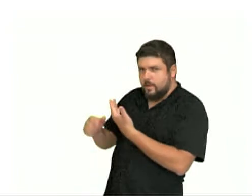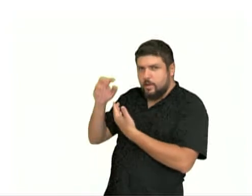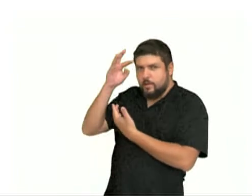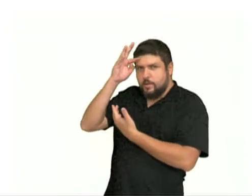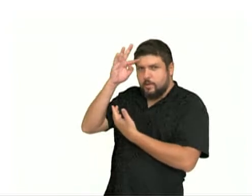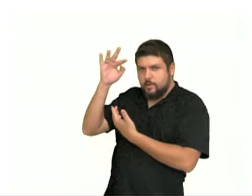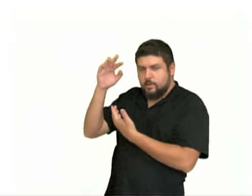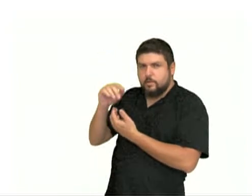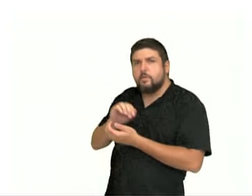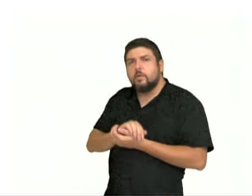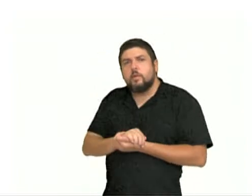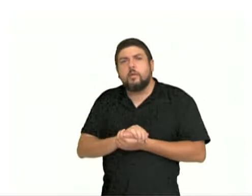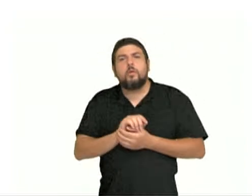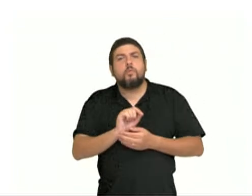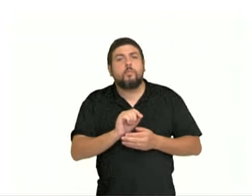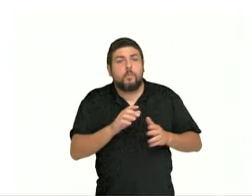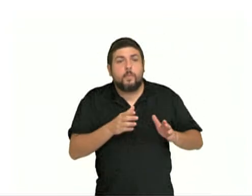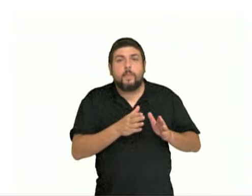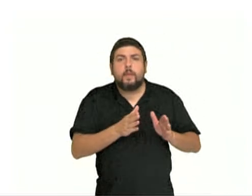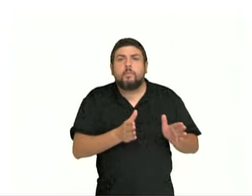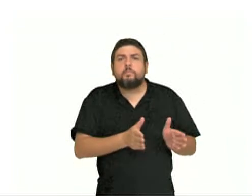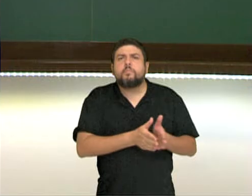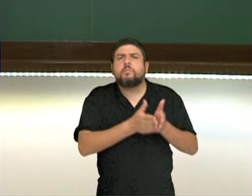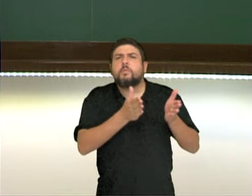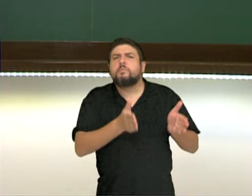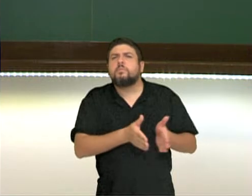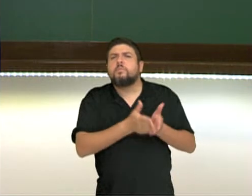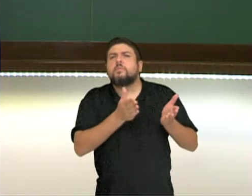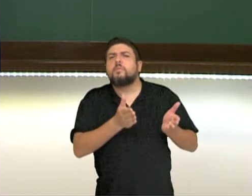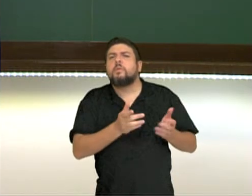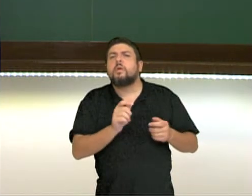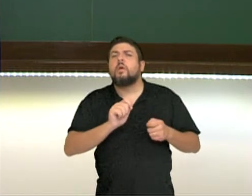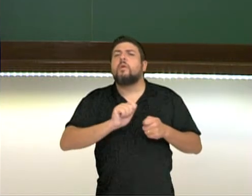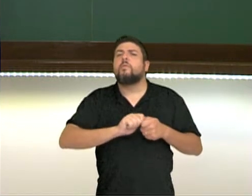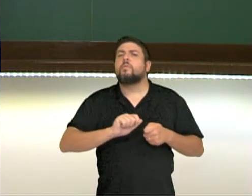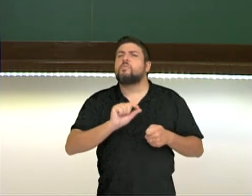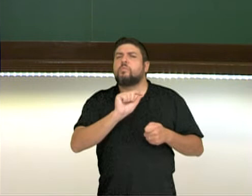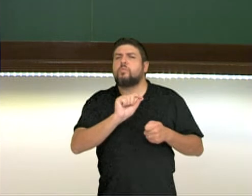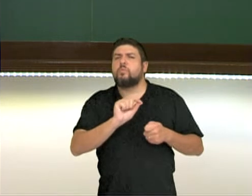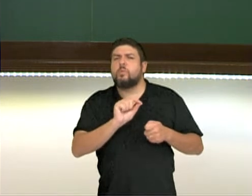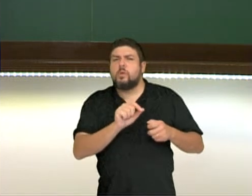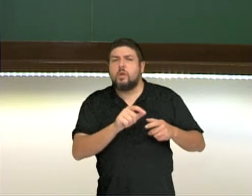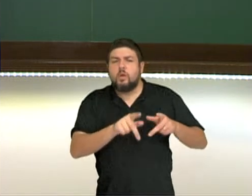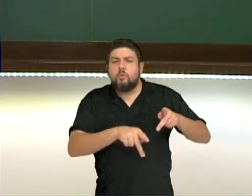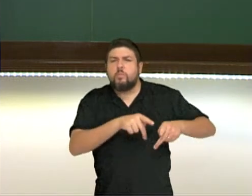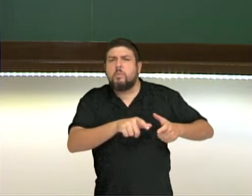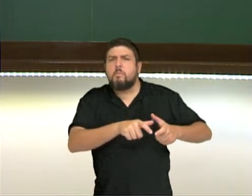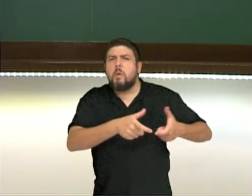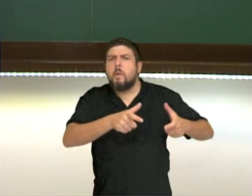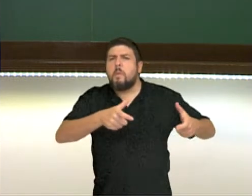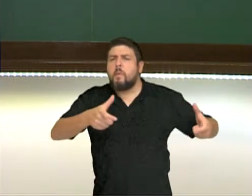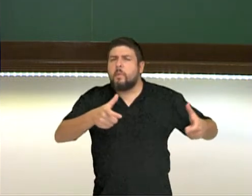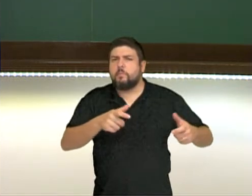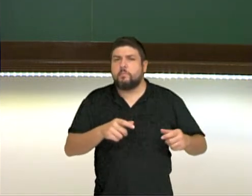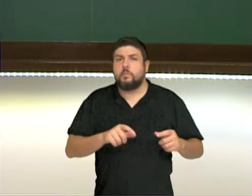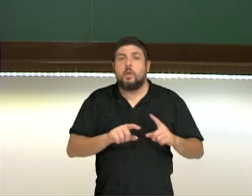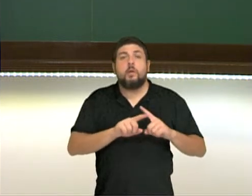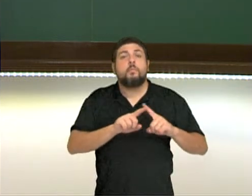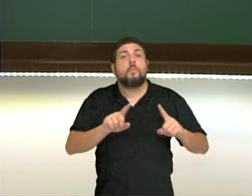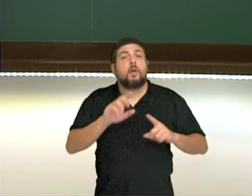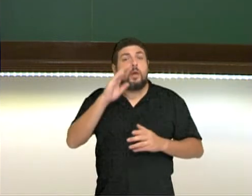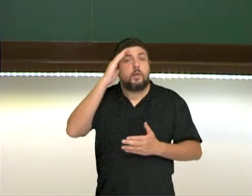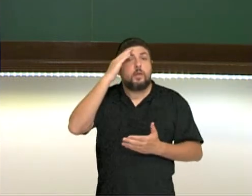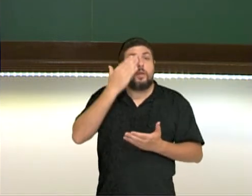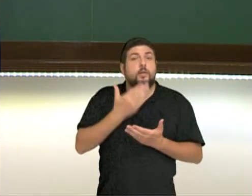que a pobreza vai fazer aumentar o número populacional só que eles acreditam também